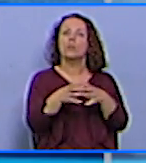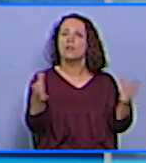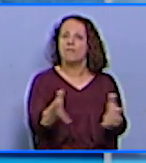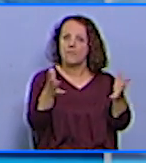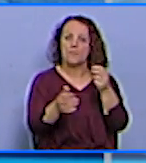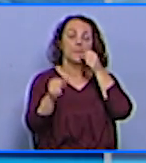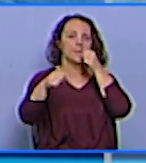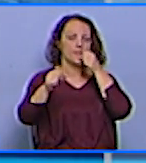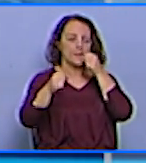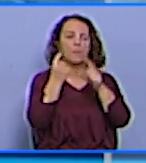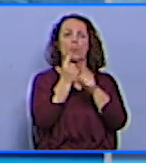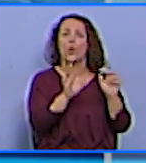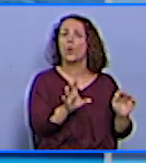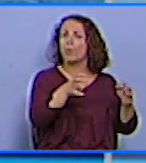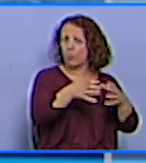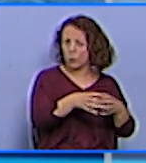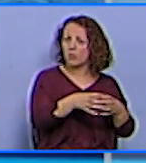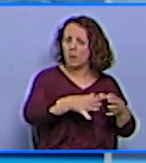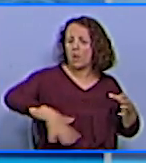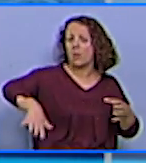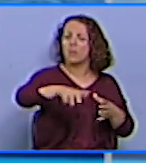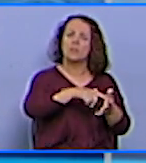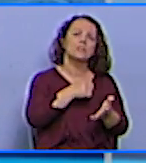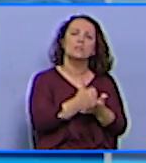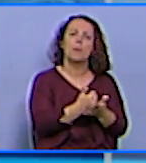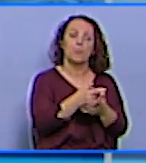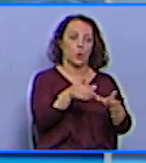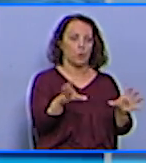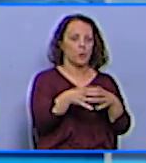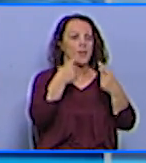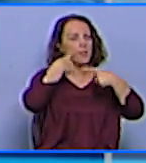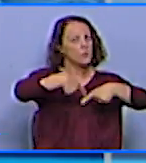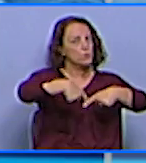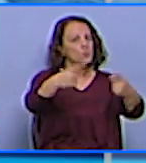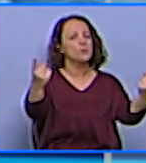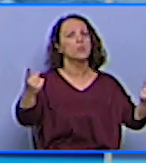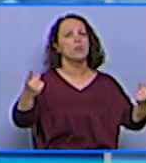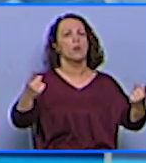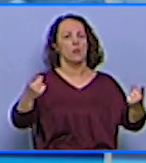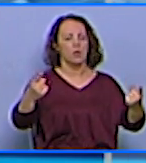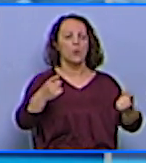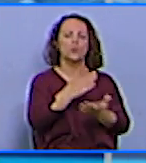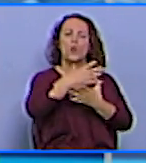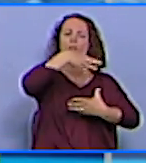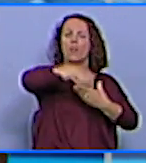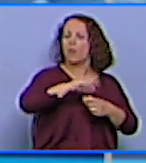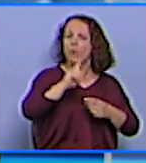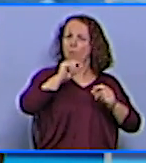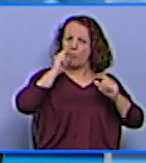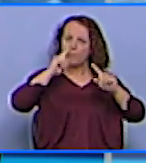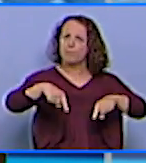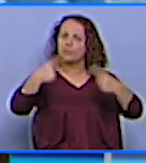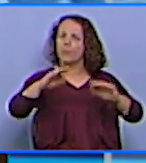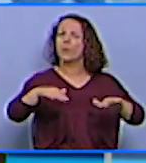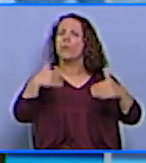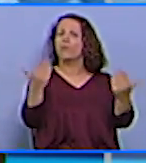de ser sempre, porque a comunidade tem de ser sempre uma comunidade que anuncia, não só dentro dela, mas para fora, e